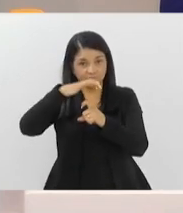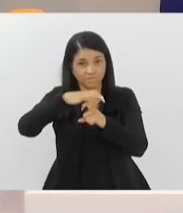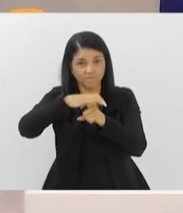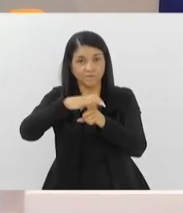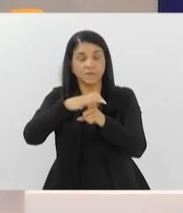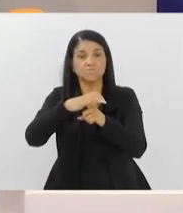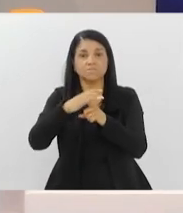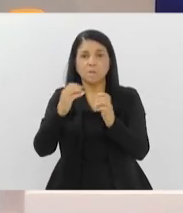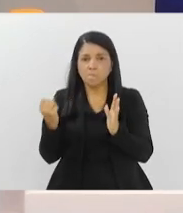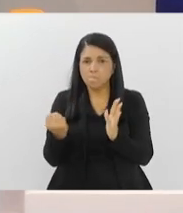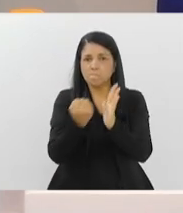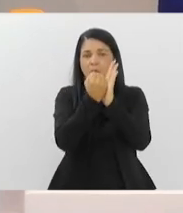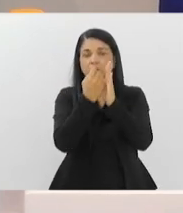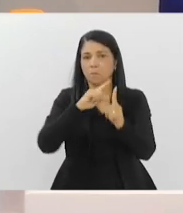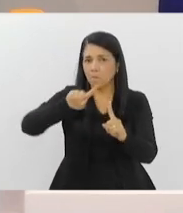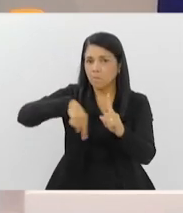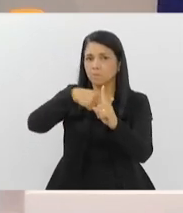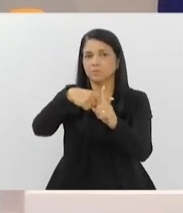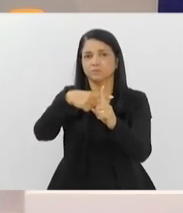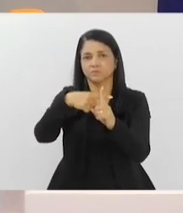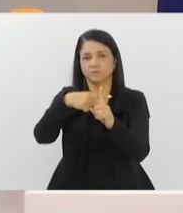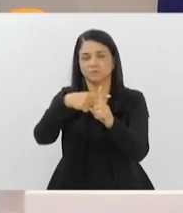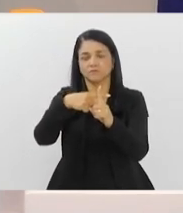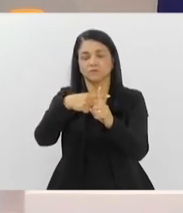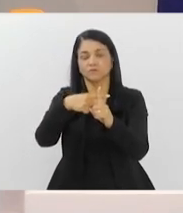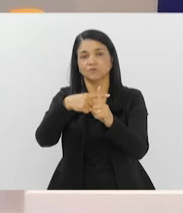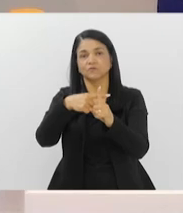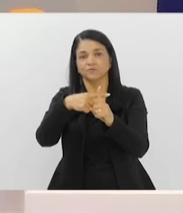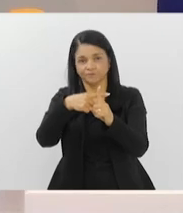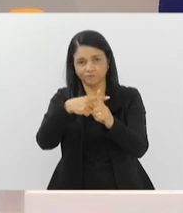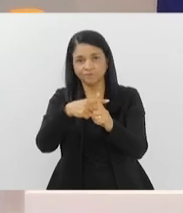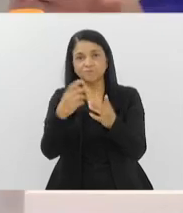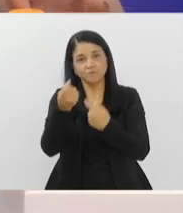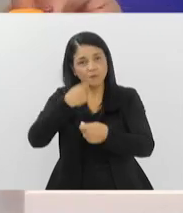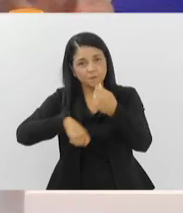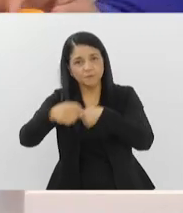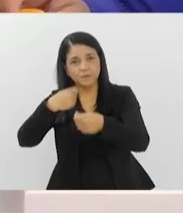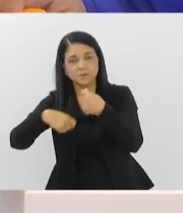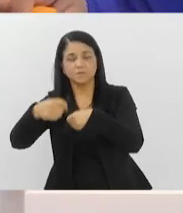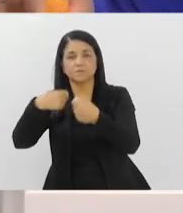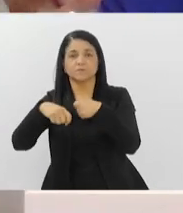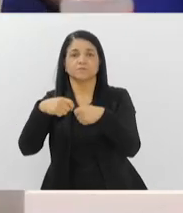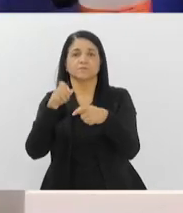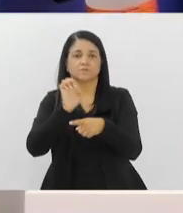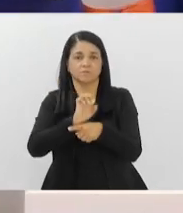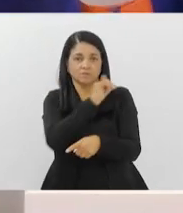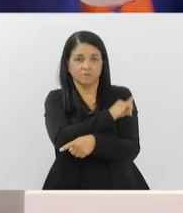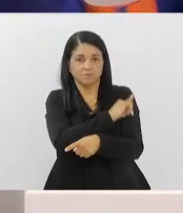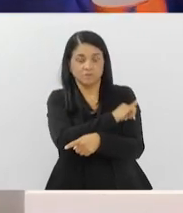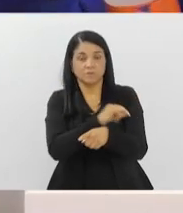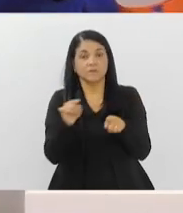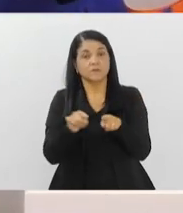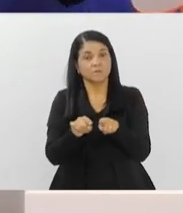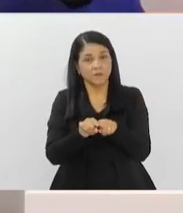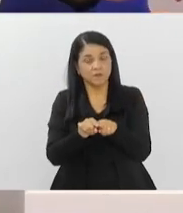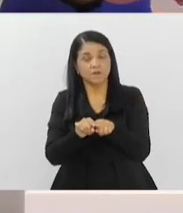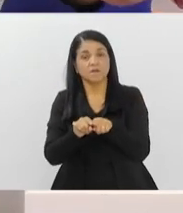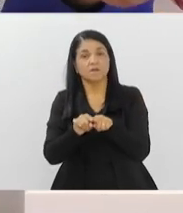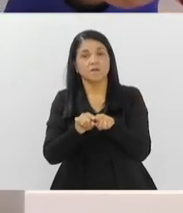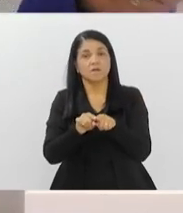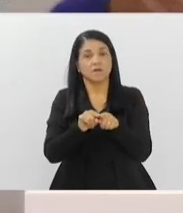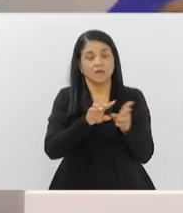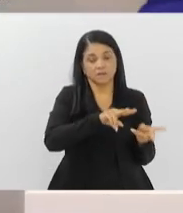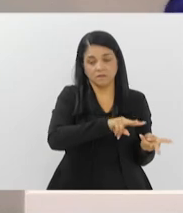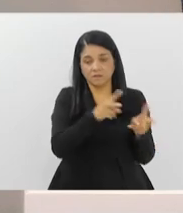trazem impactos positivos diretos e indiretos para a economia do Estado do Rio de Janeiro. Além disso, a transferência